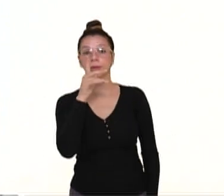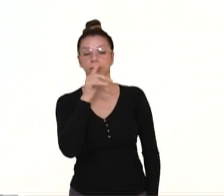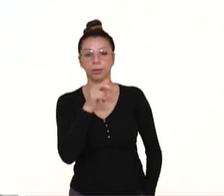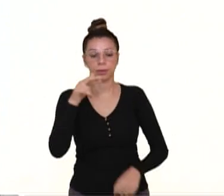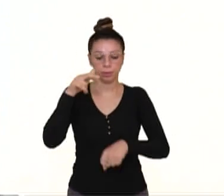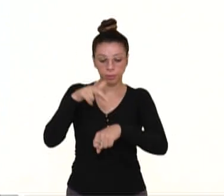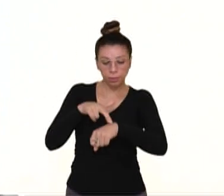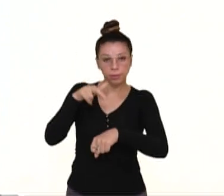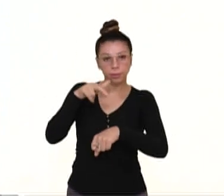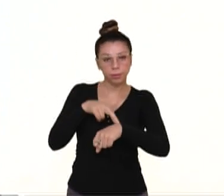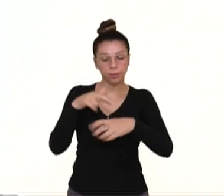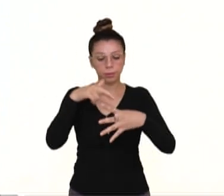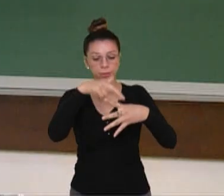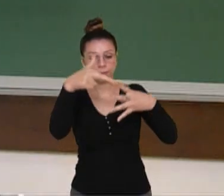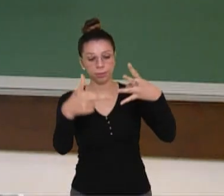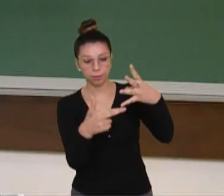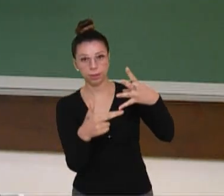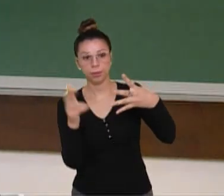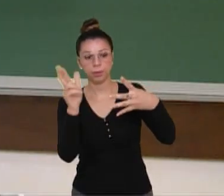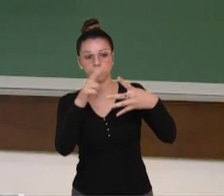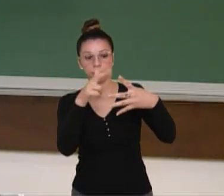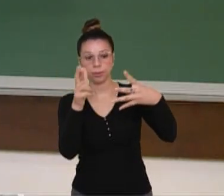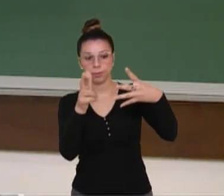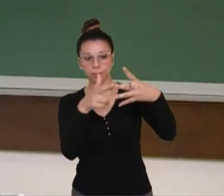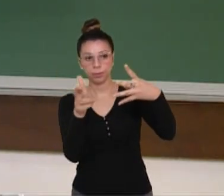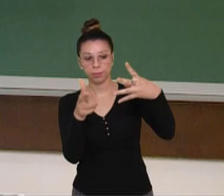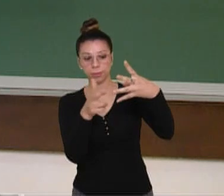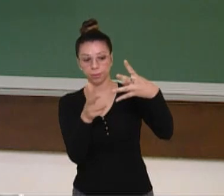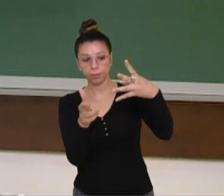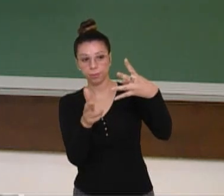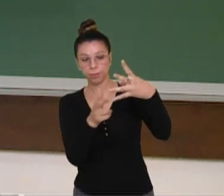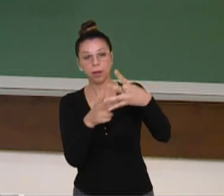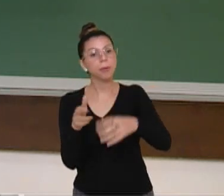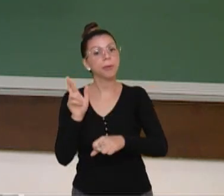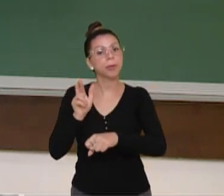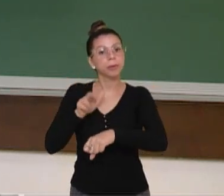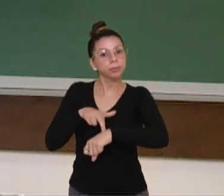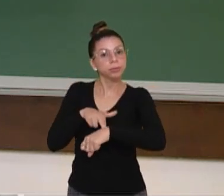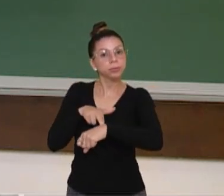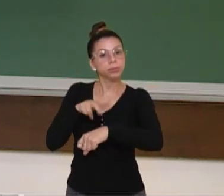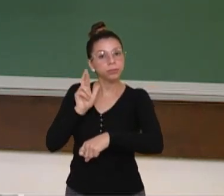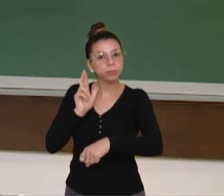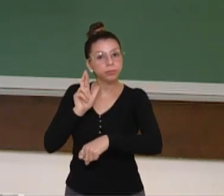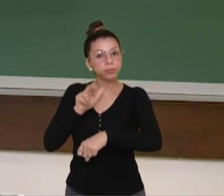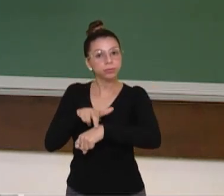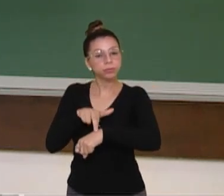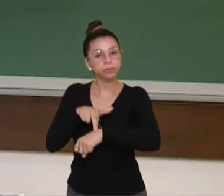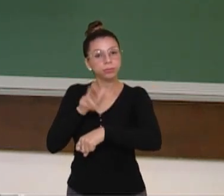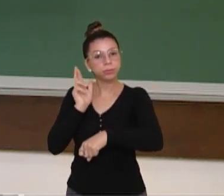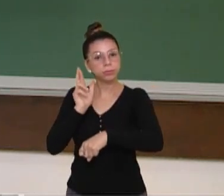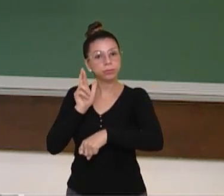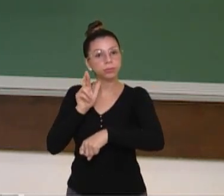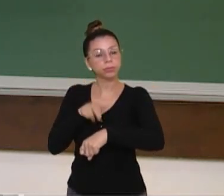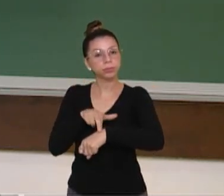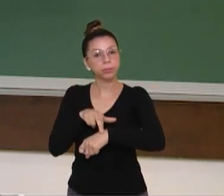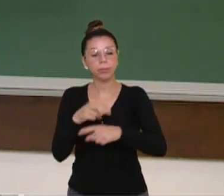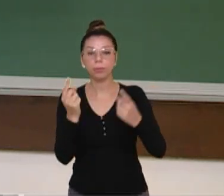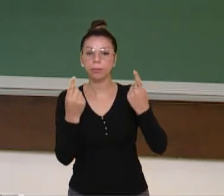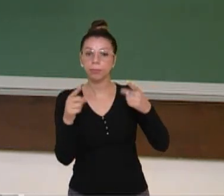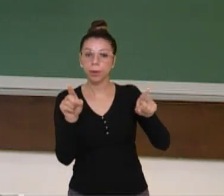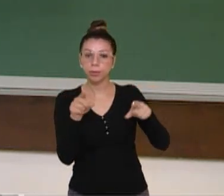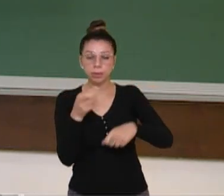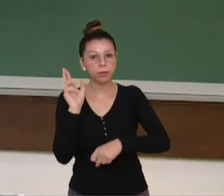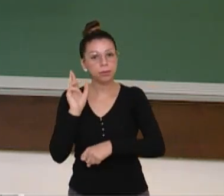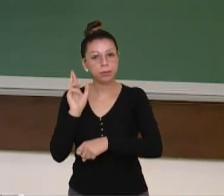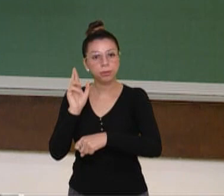ritmo quaternário. Então o pulso, que é a contagem de uma música, aqui